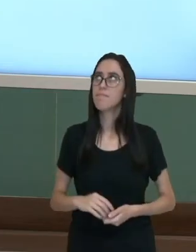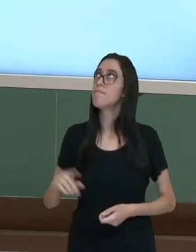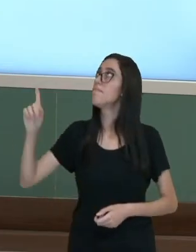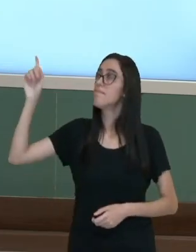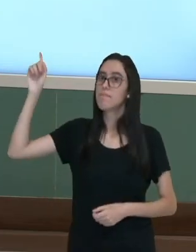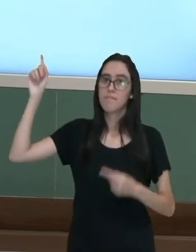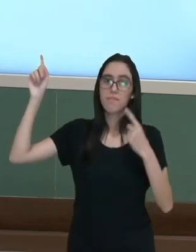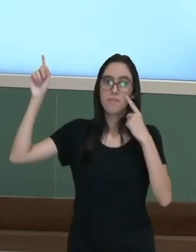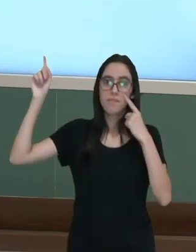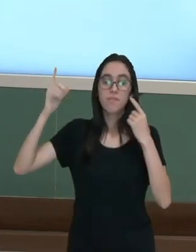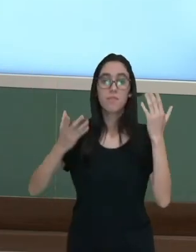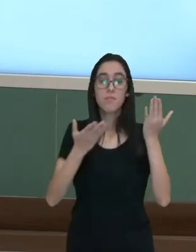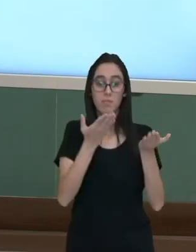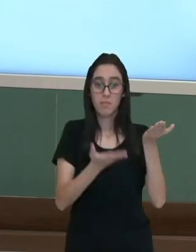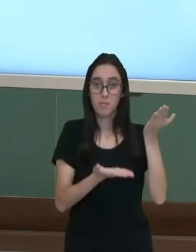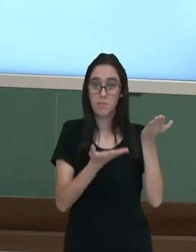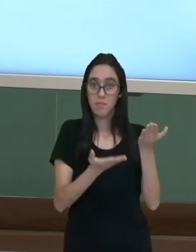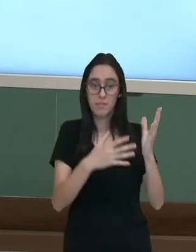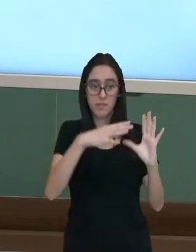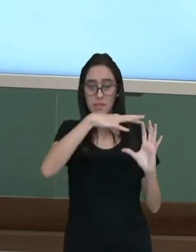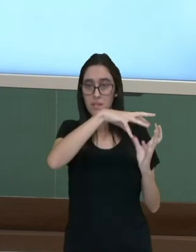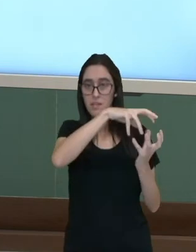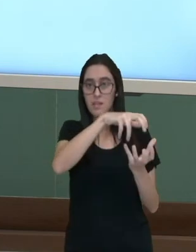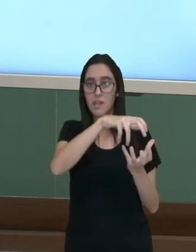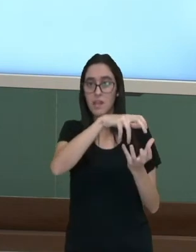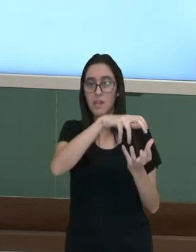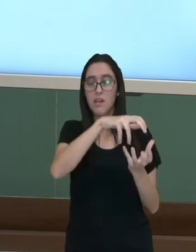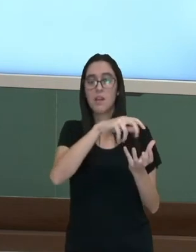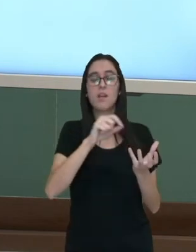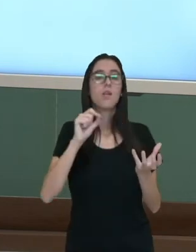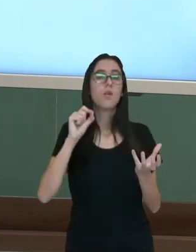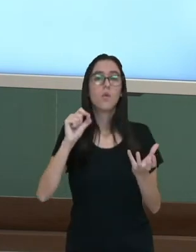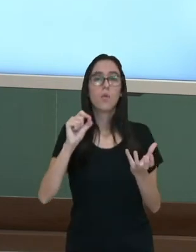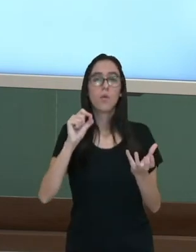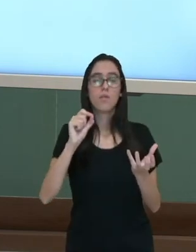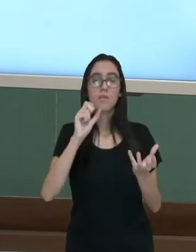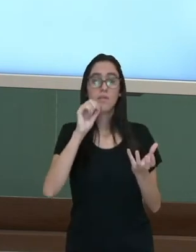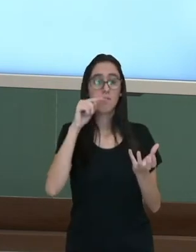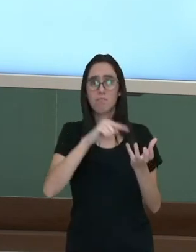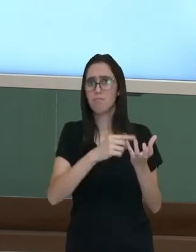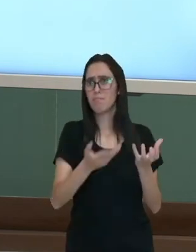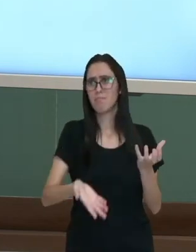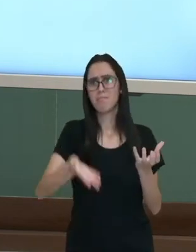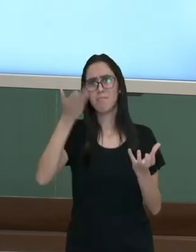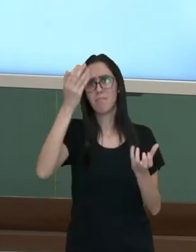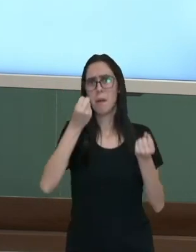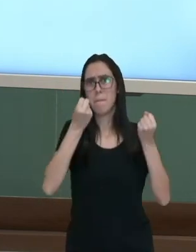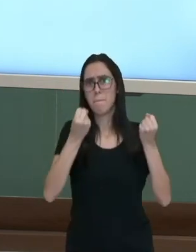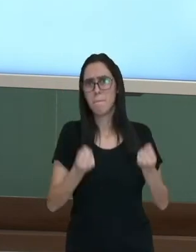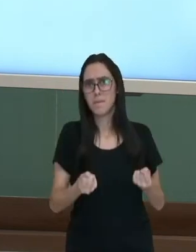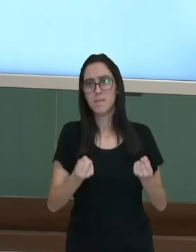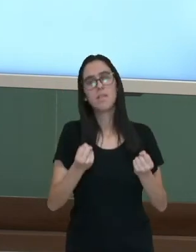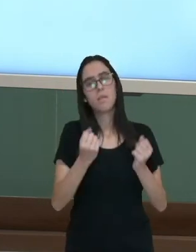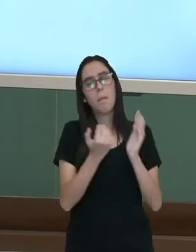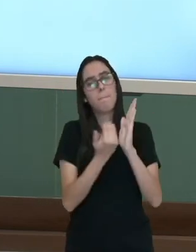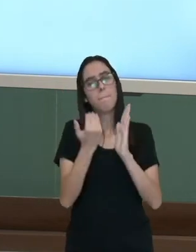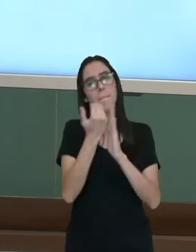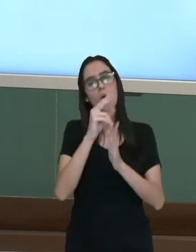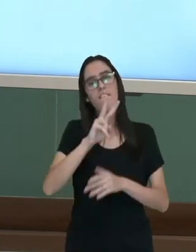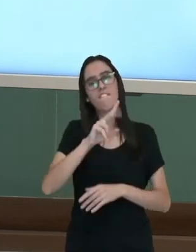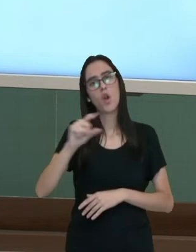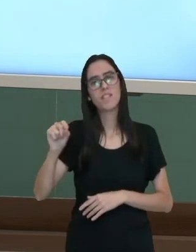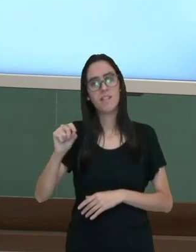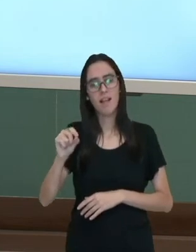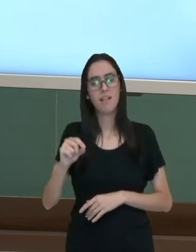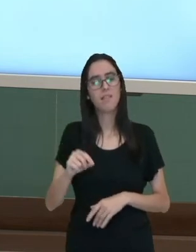a massa da Terra é ela mandando, ou seja, quantos corpos com maior massa, maior a velocidade de escape, certo? E